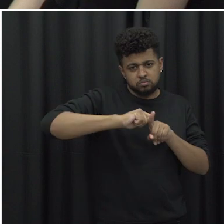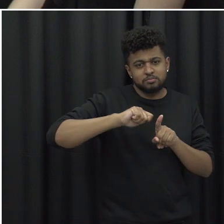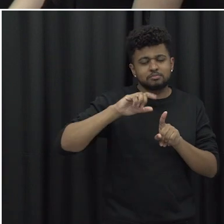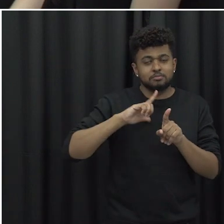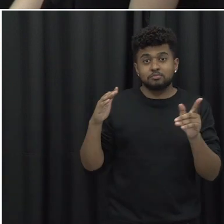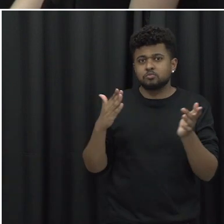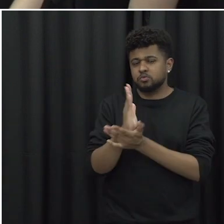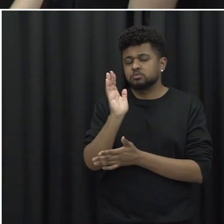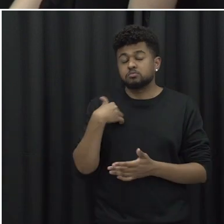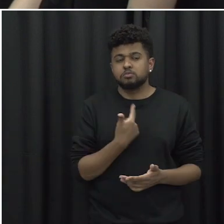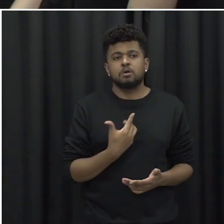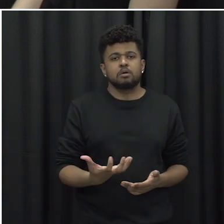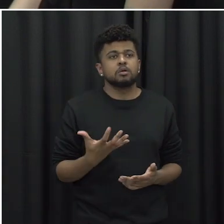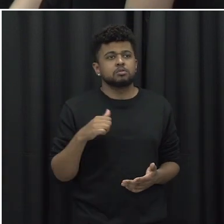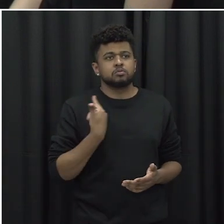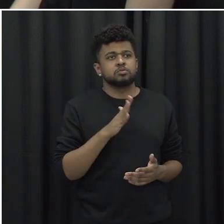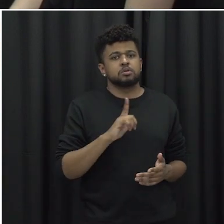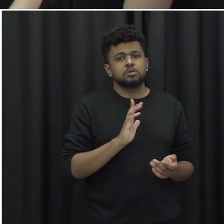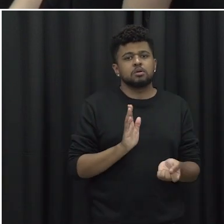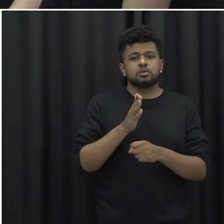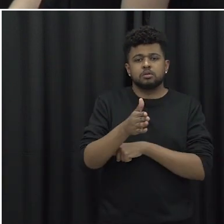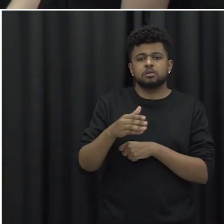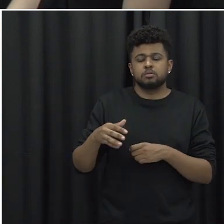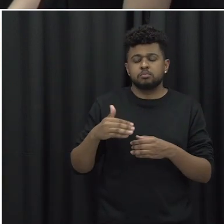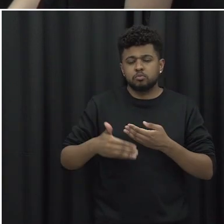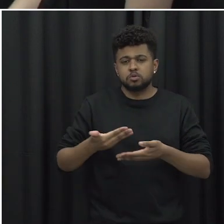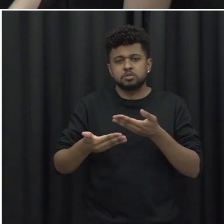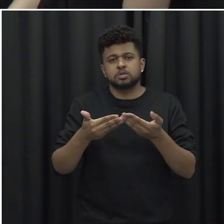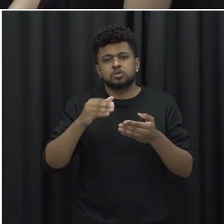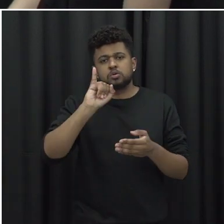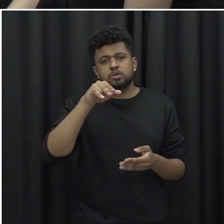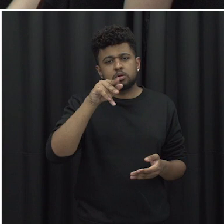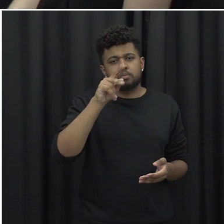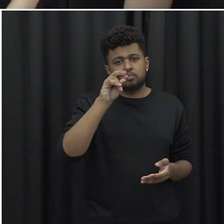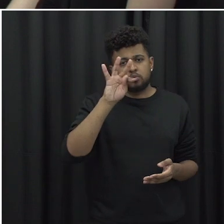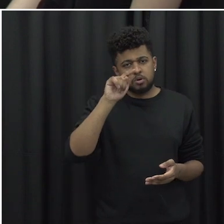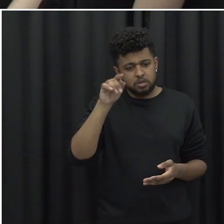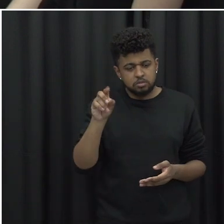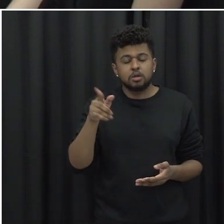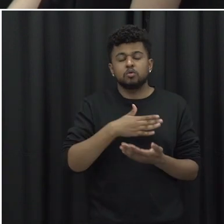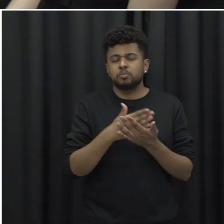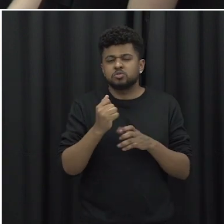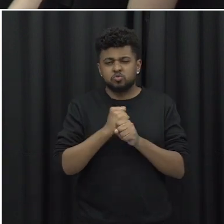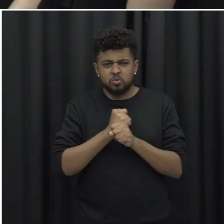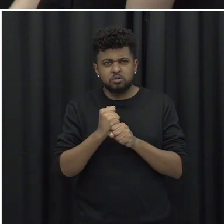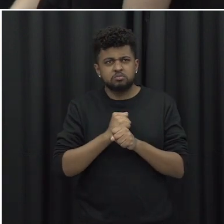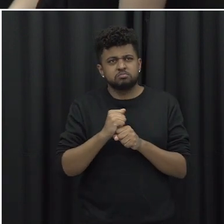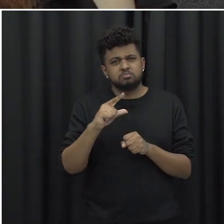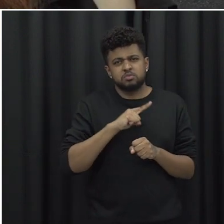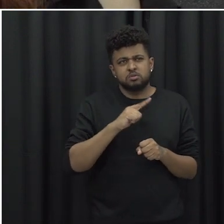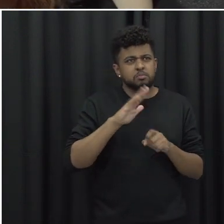no começo do ano, mais tardar ali em fevereiro, a gente já tenha o nosso recrutamento em andamento ou até o grupo